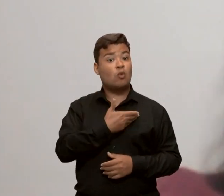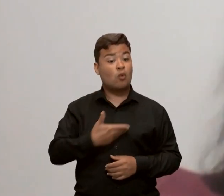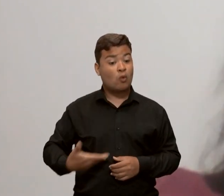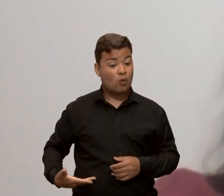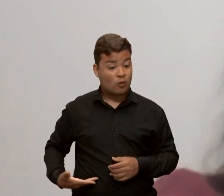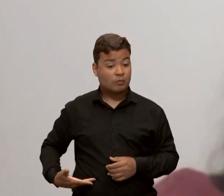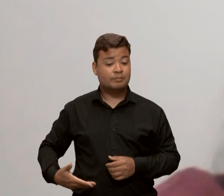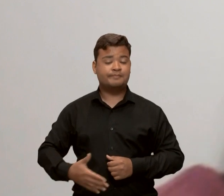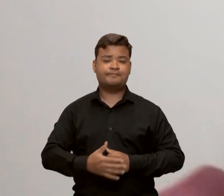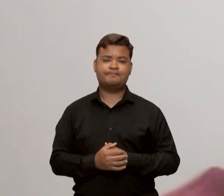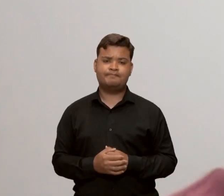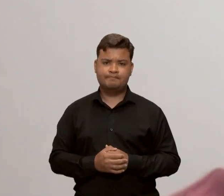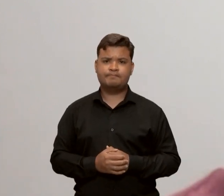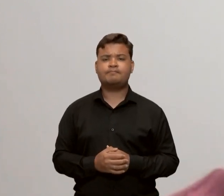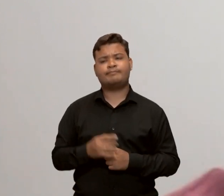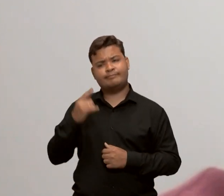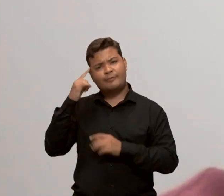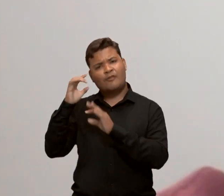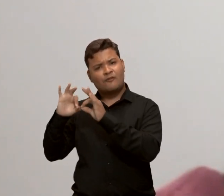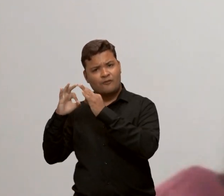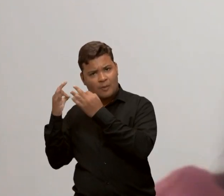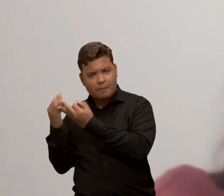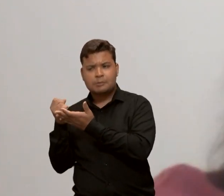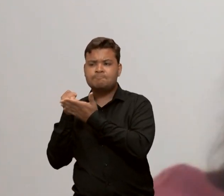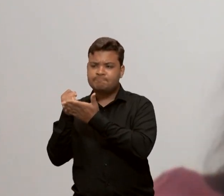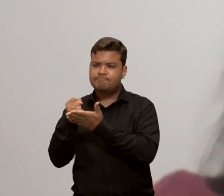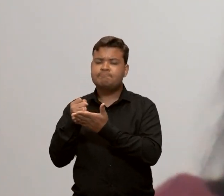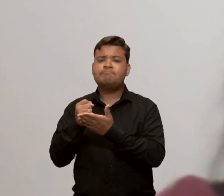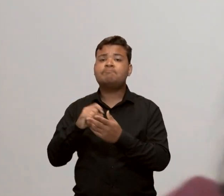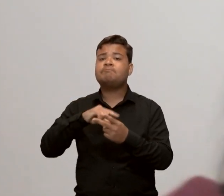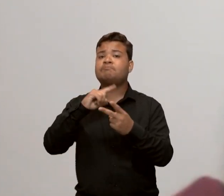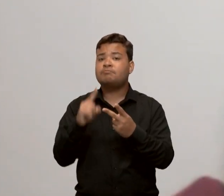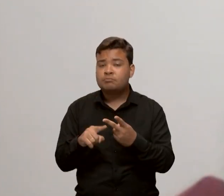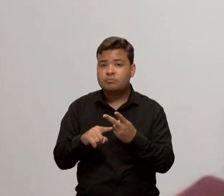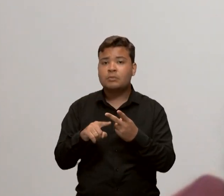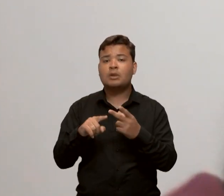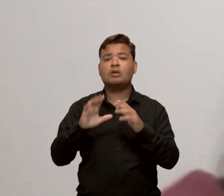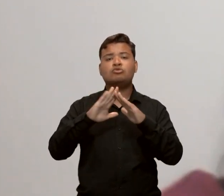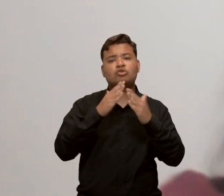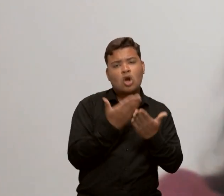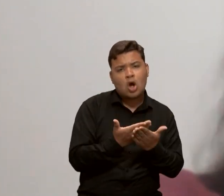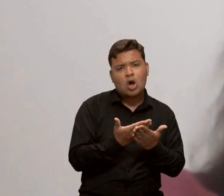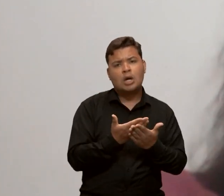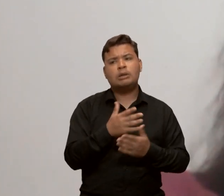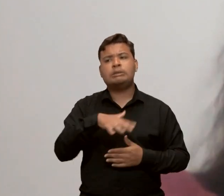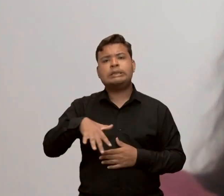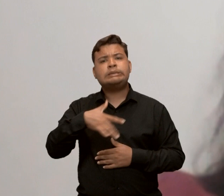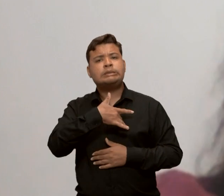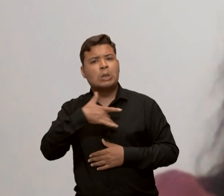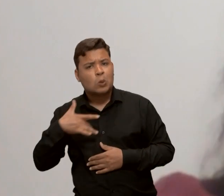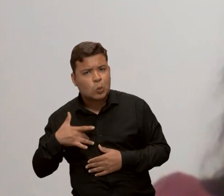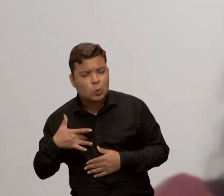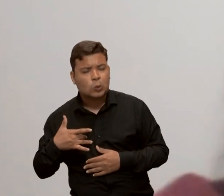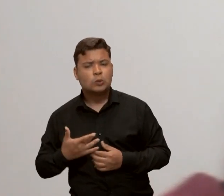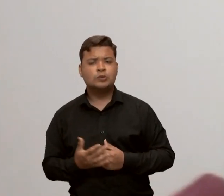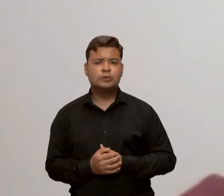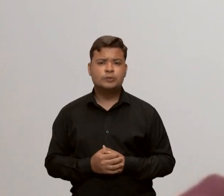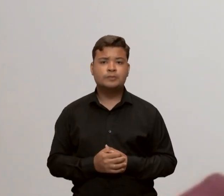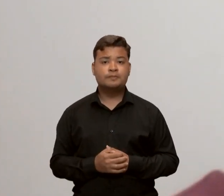da família, a escola, né? A saúde, né? Podemos também